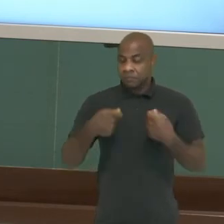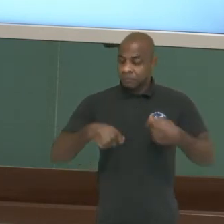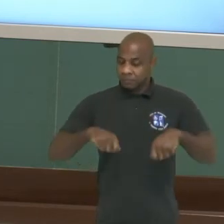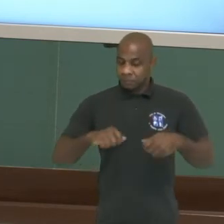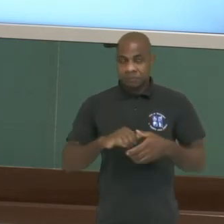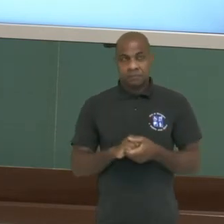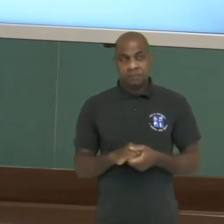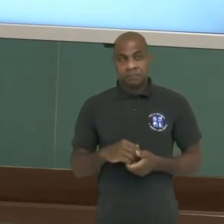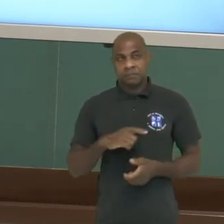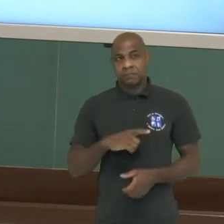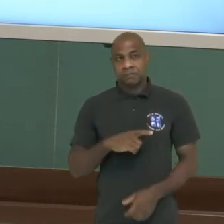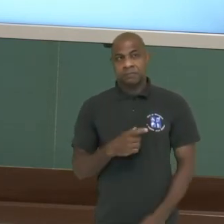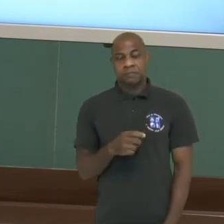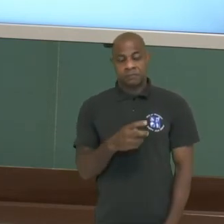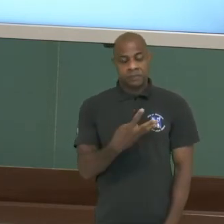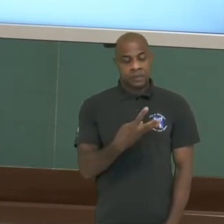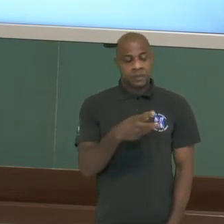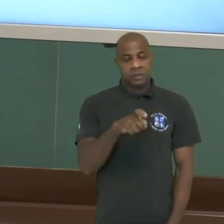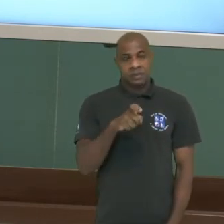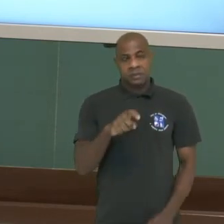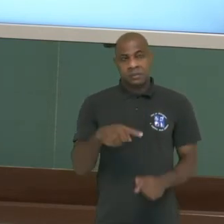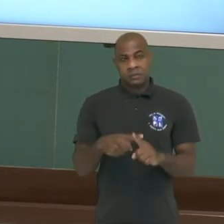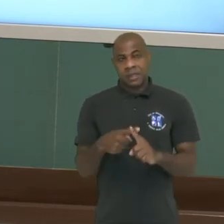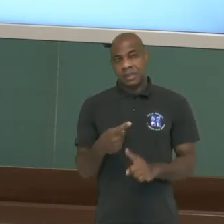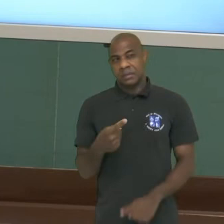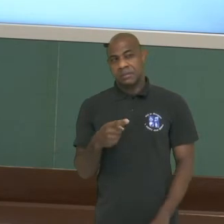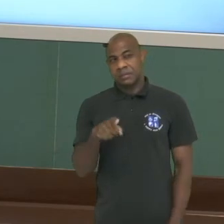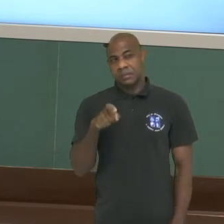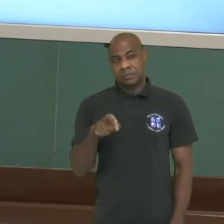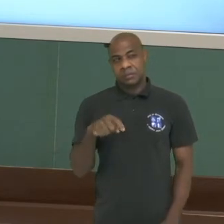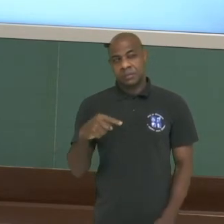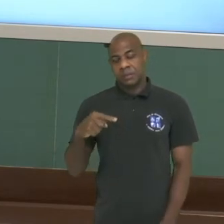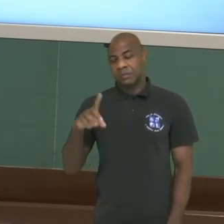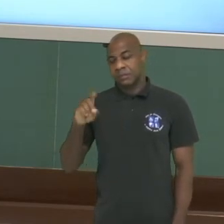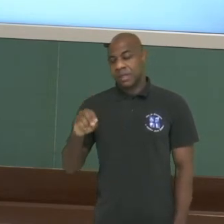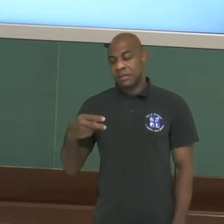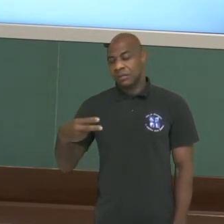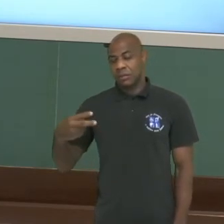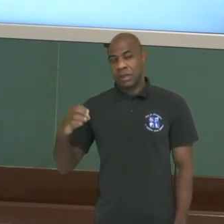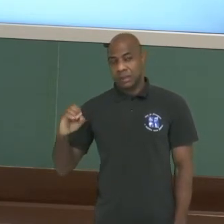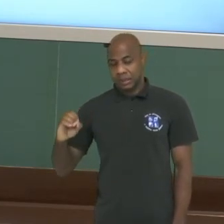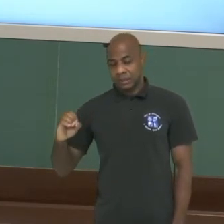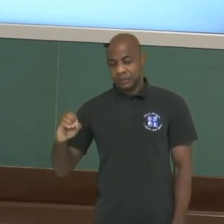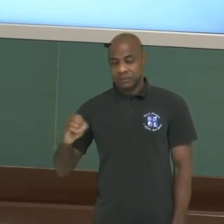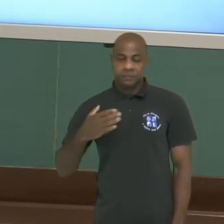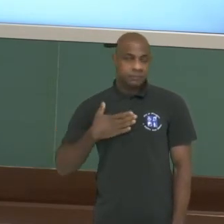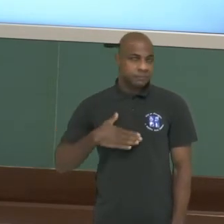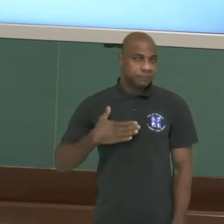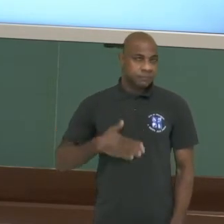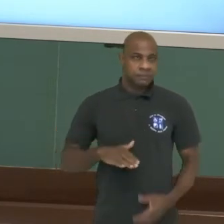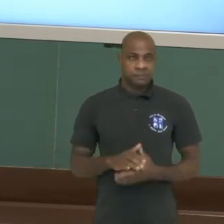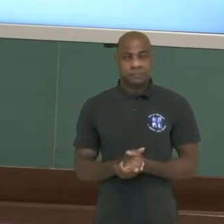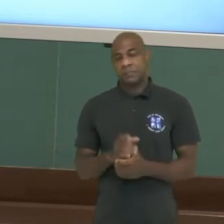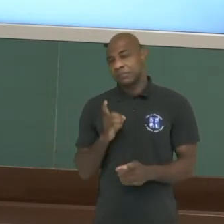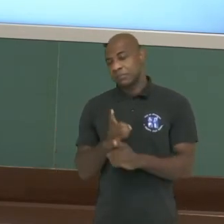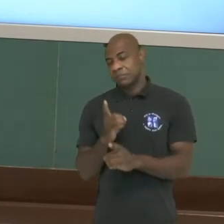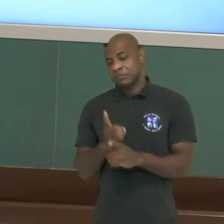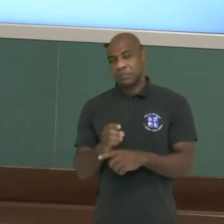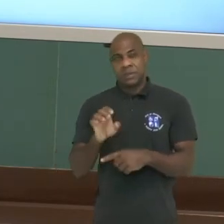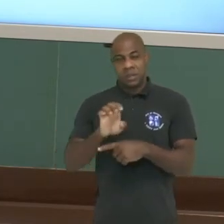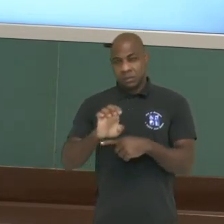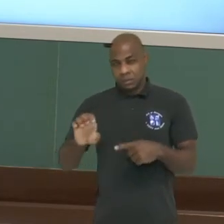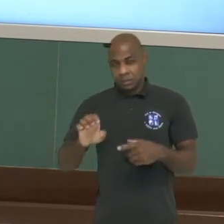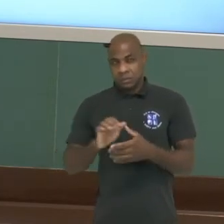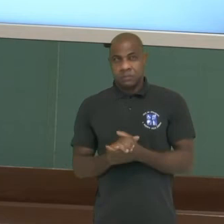vai dar 3x mais y menos 10 igual a 0. Tranquilo? Achamos a equação